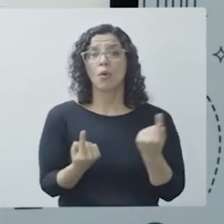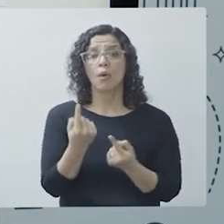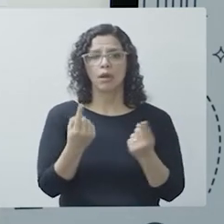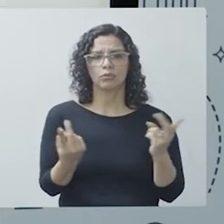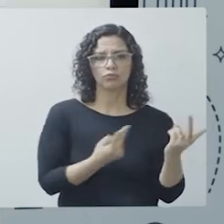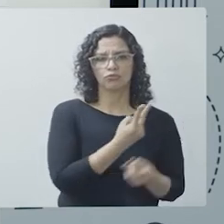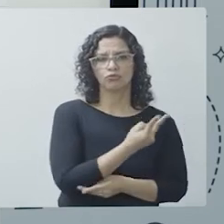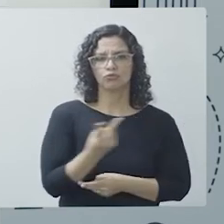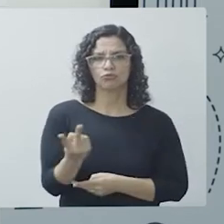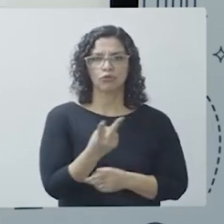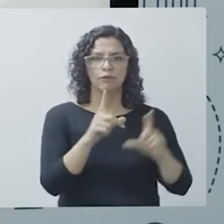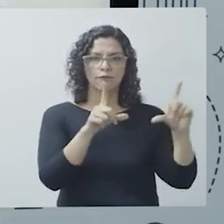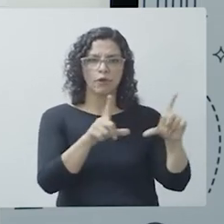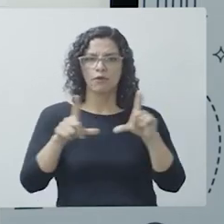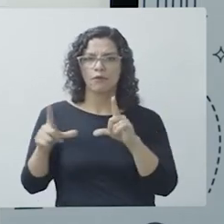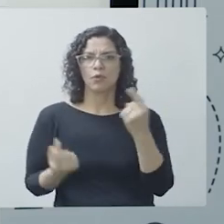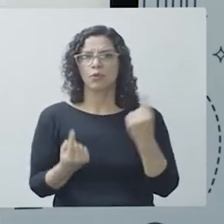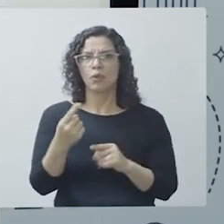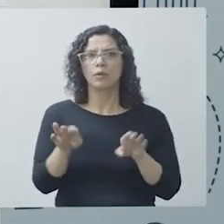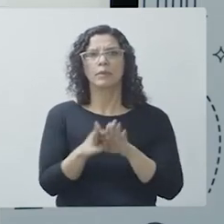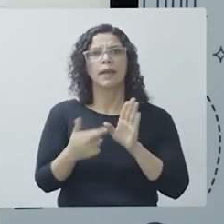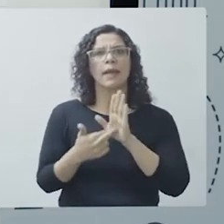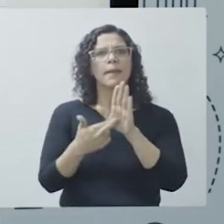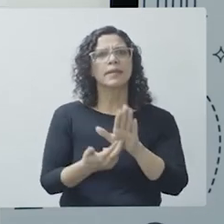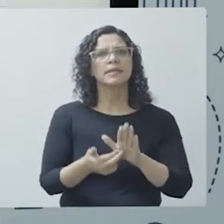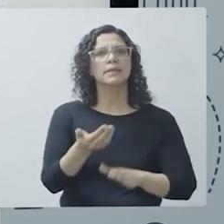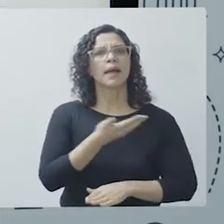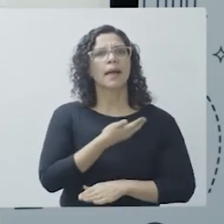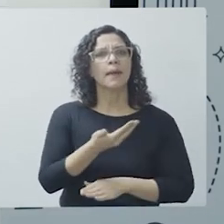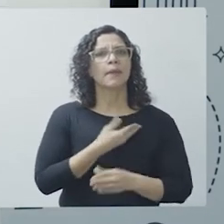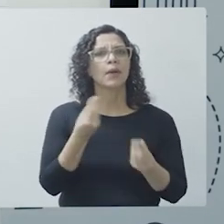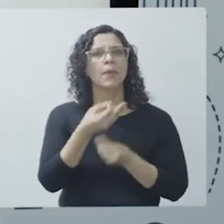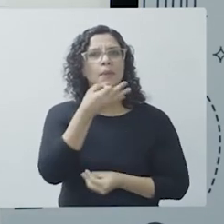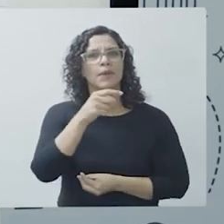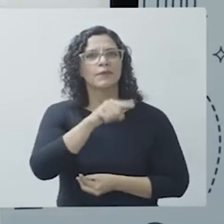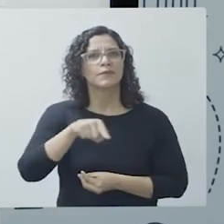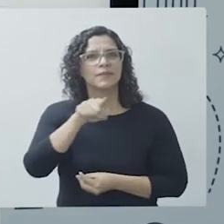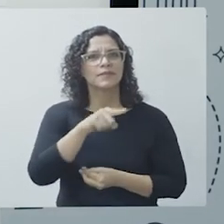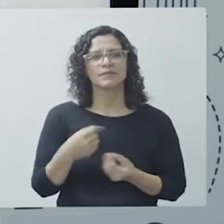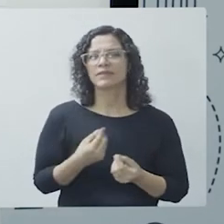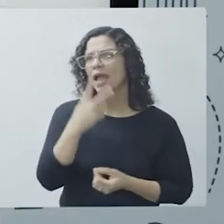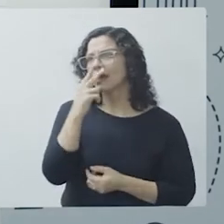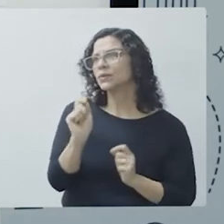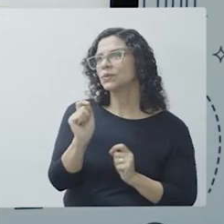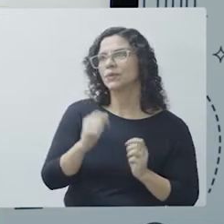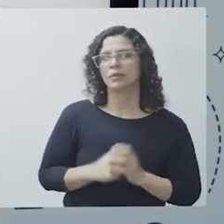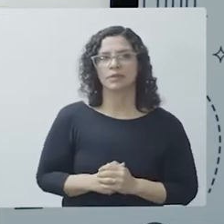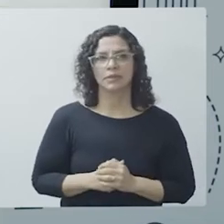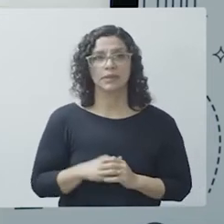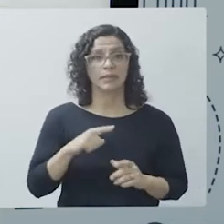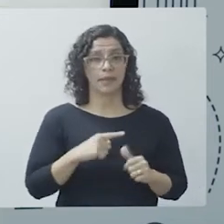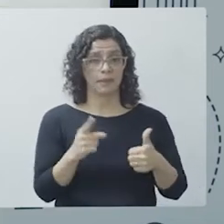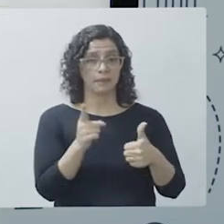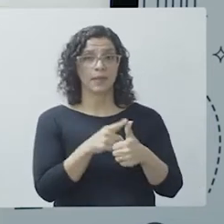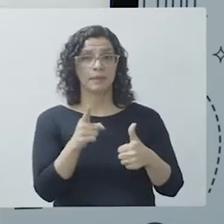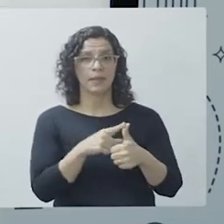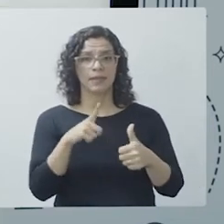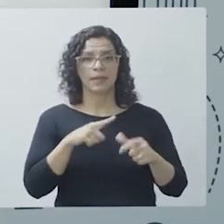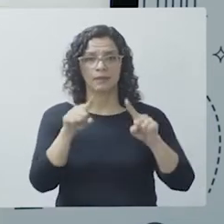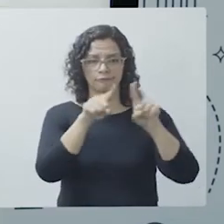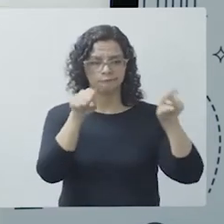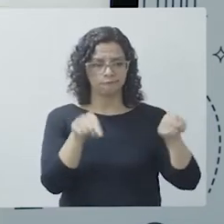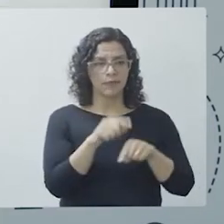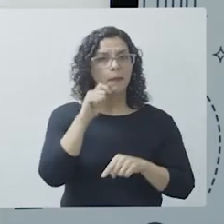dessas duas imagens representa amizade na opinião de vocês? O que que vocês acham? A primeira de